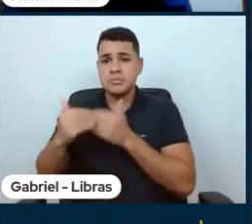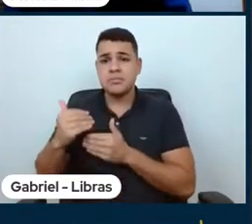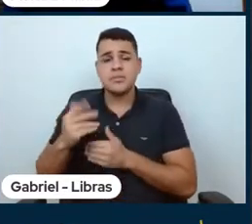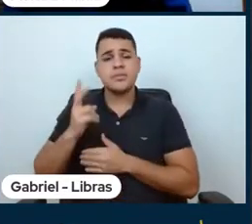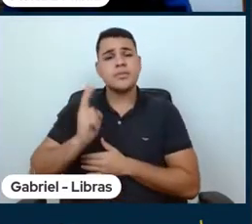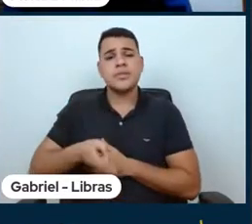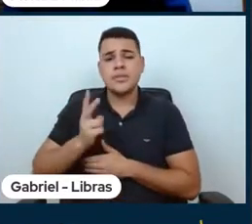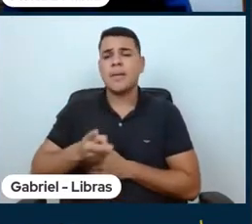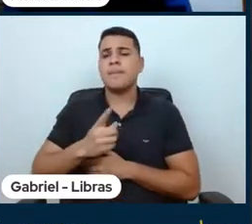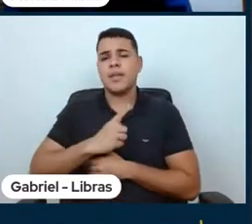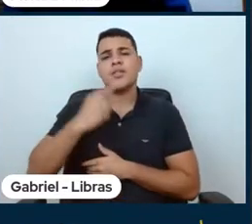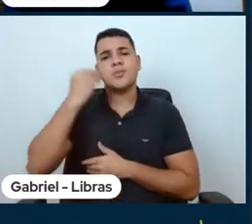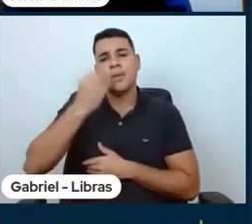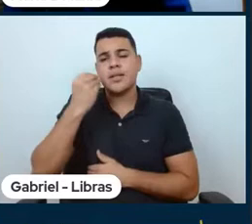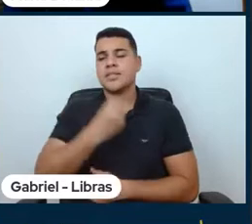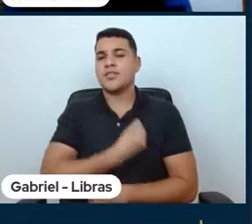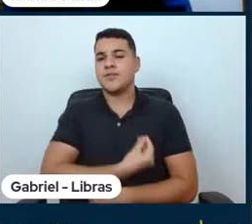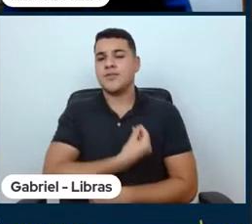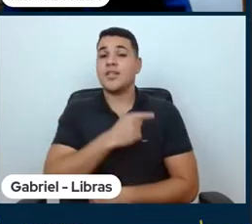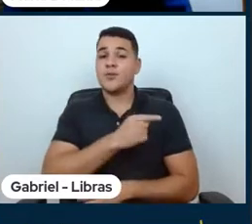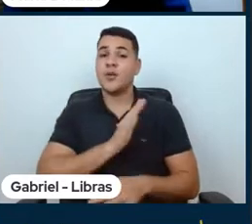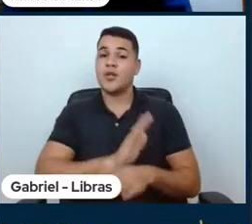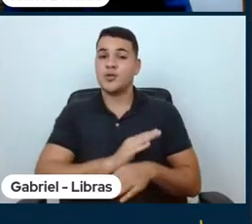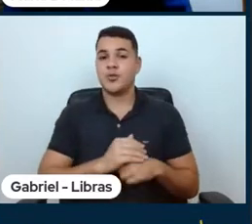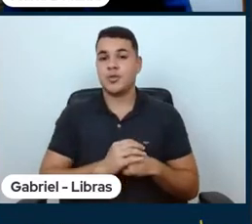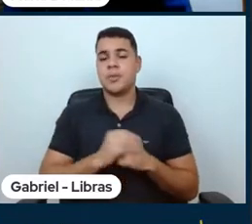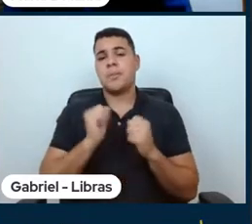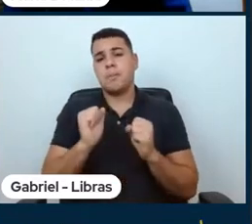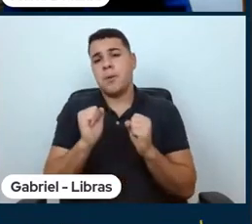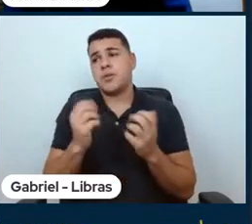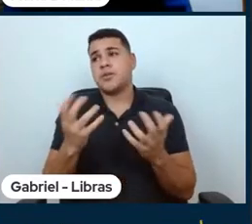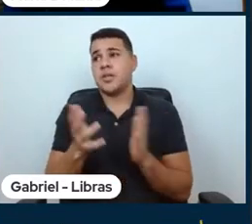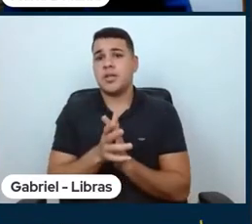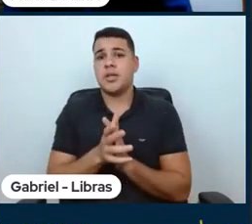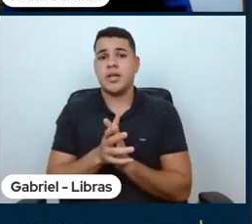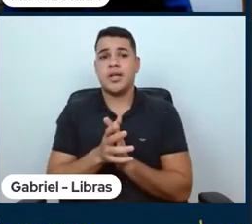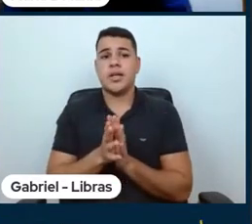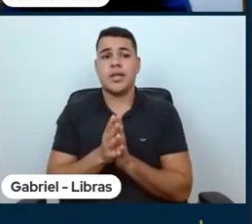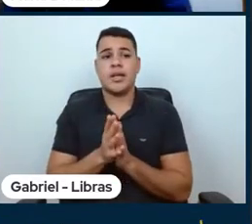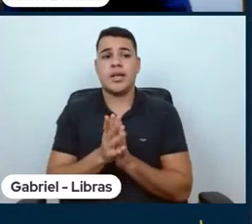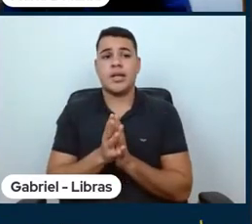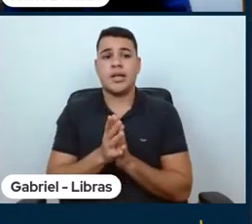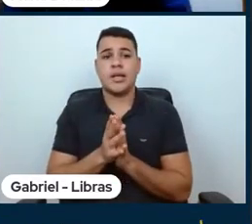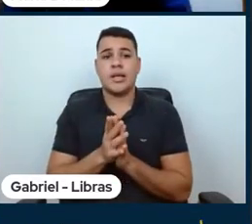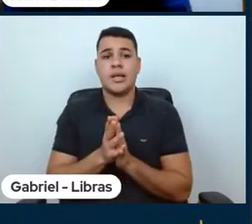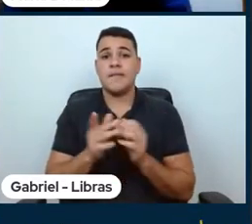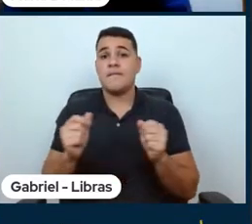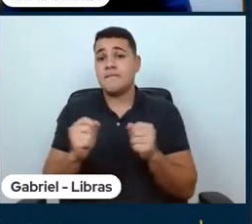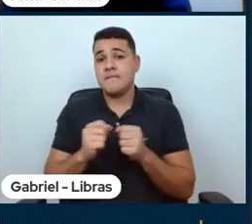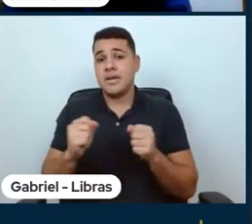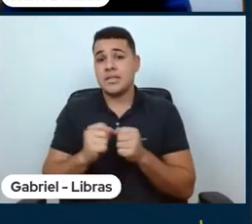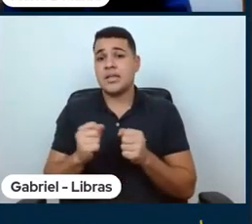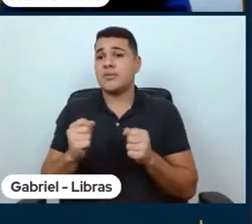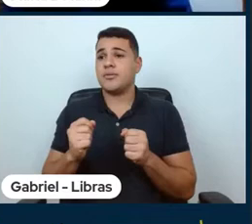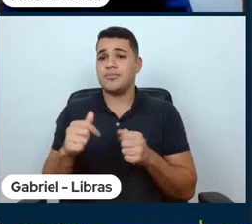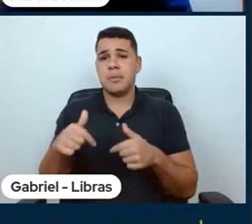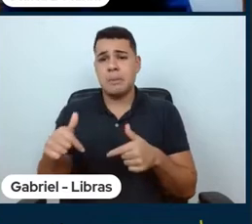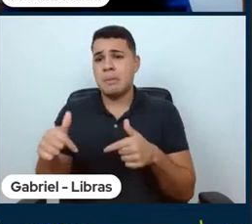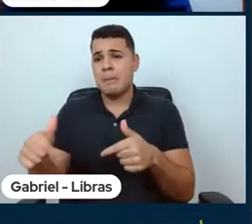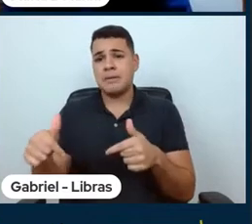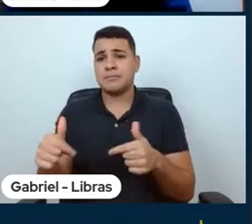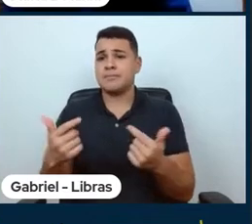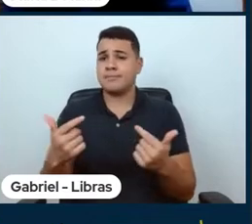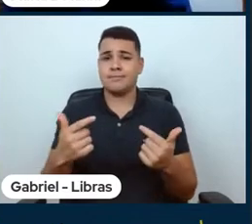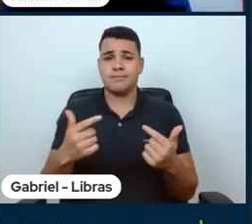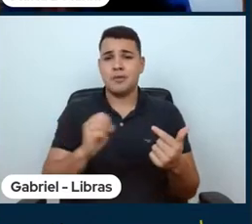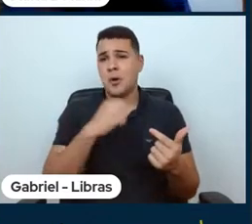sempre tem experiência de vida. Seja ela, enfim, fazendo um mercado. Você